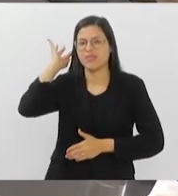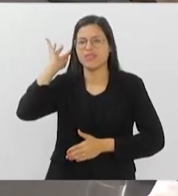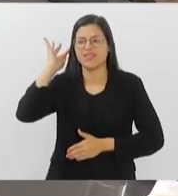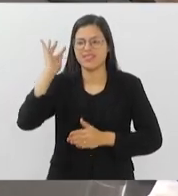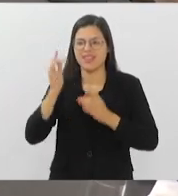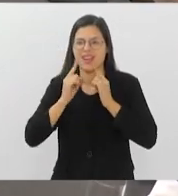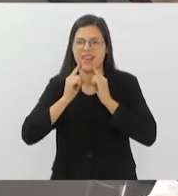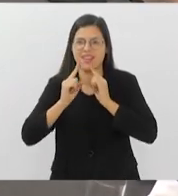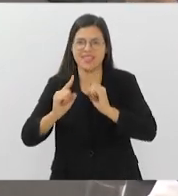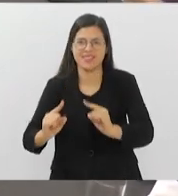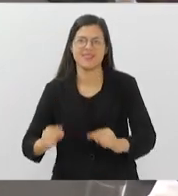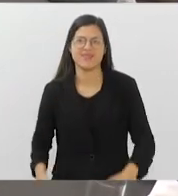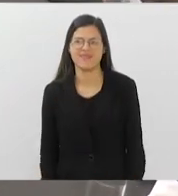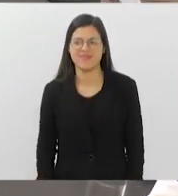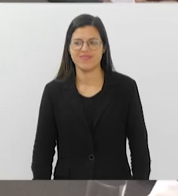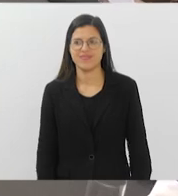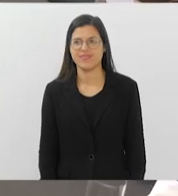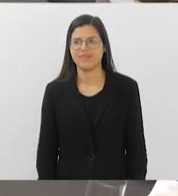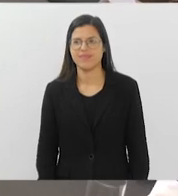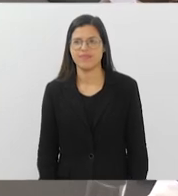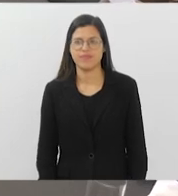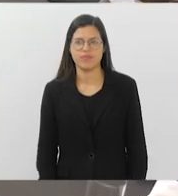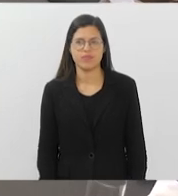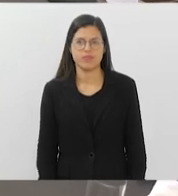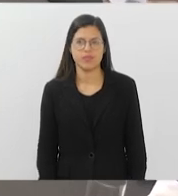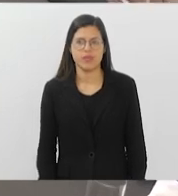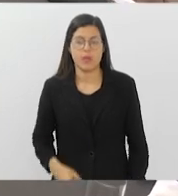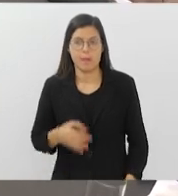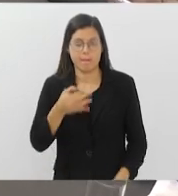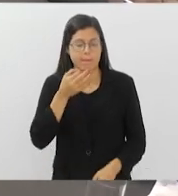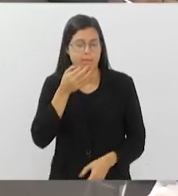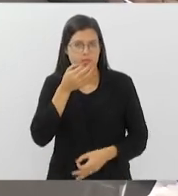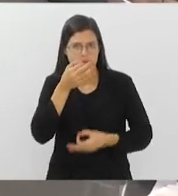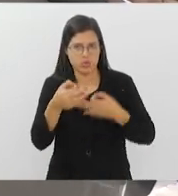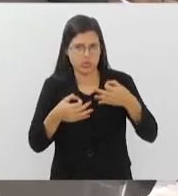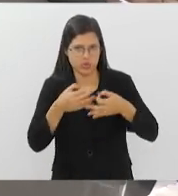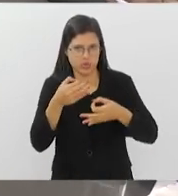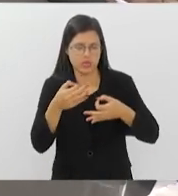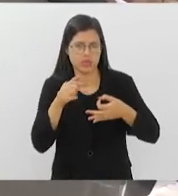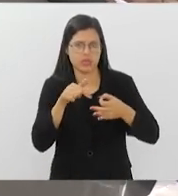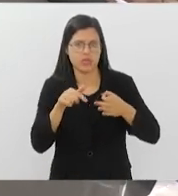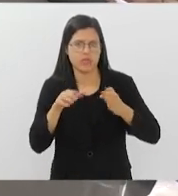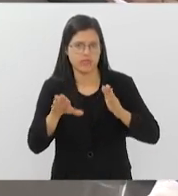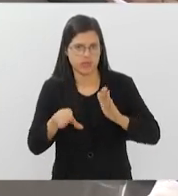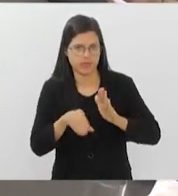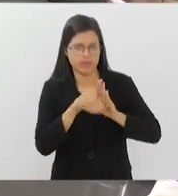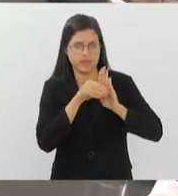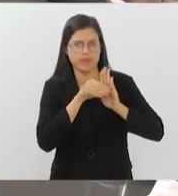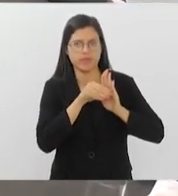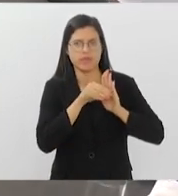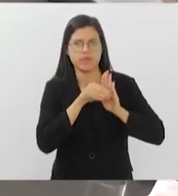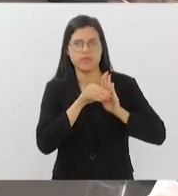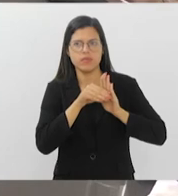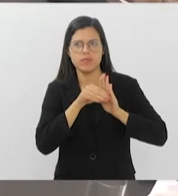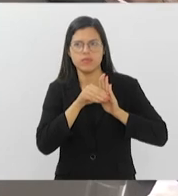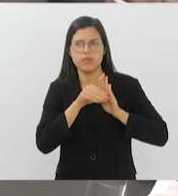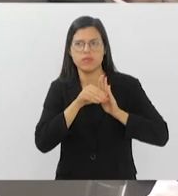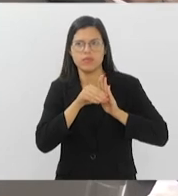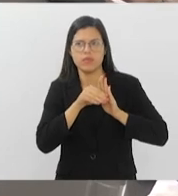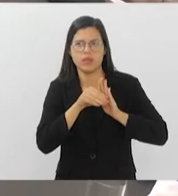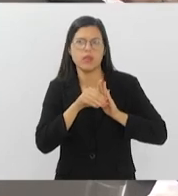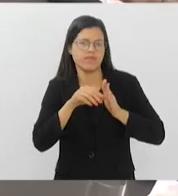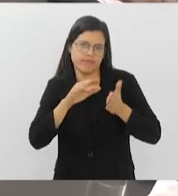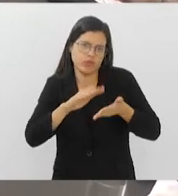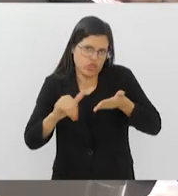até para uma questão, uma sugestão também na emenda, eu acredito que tem... Não, a questão do